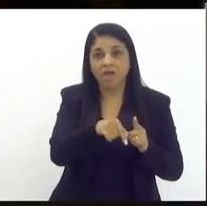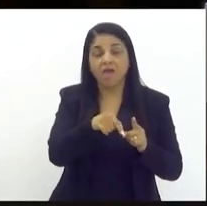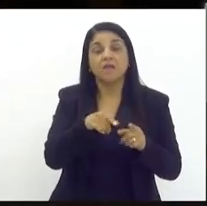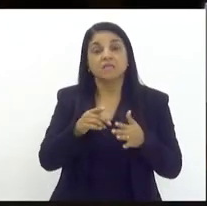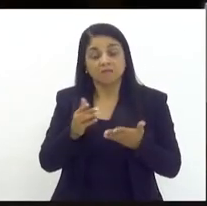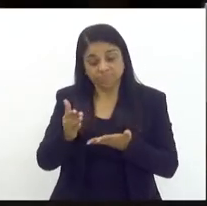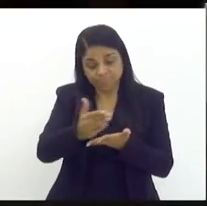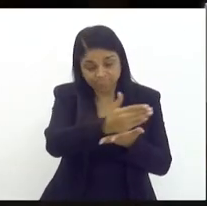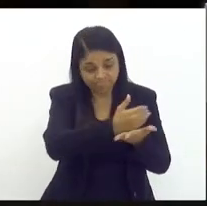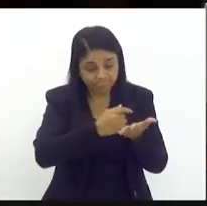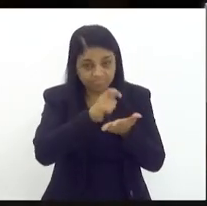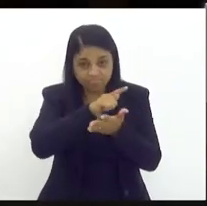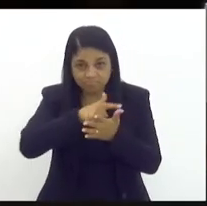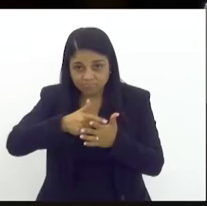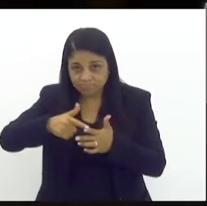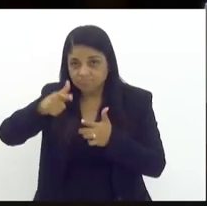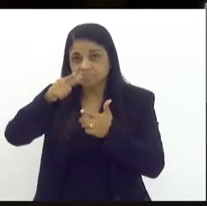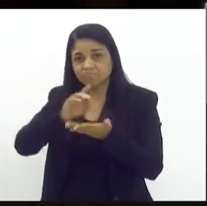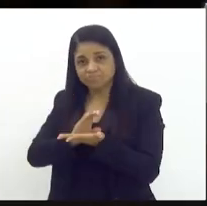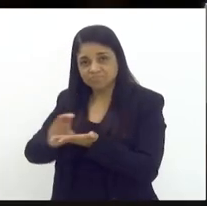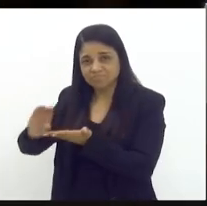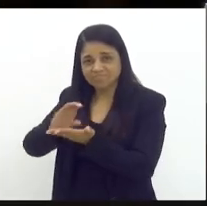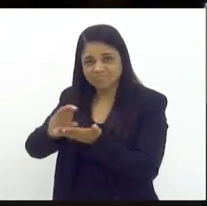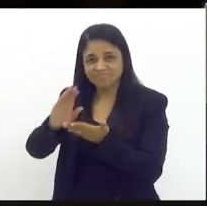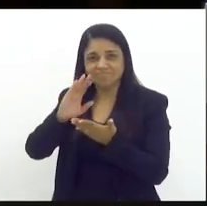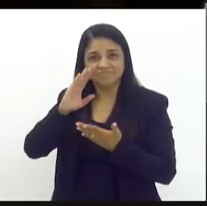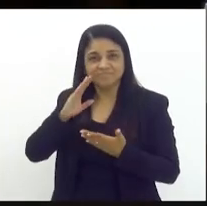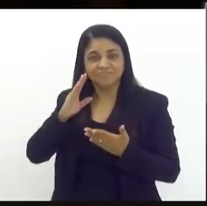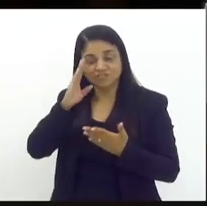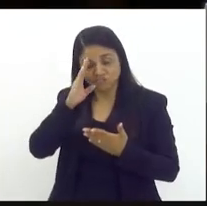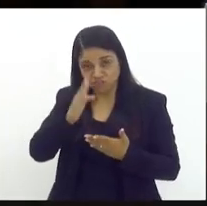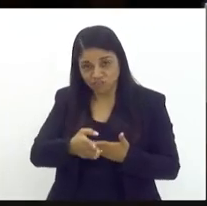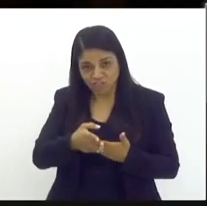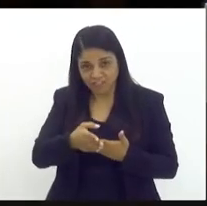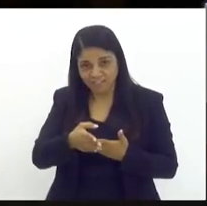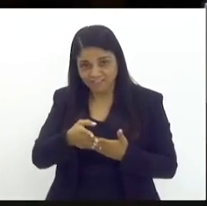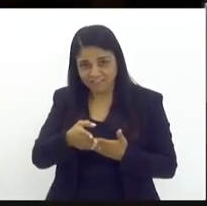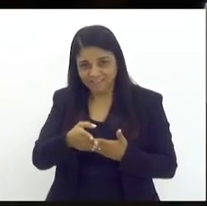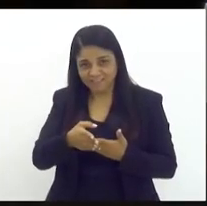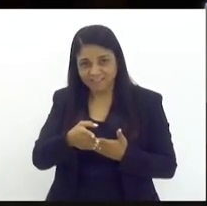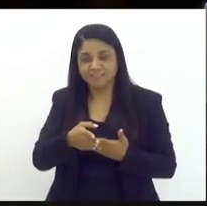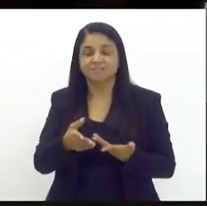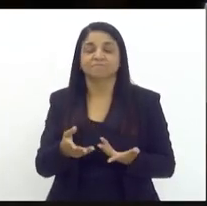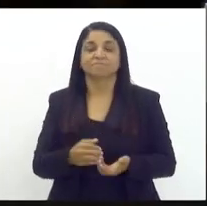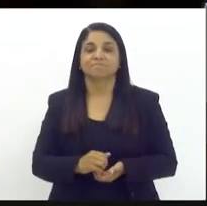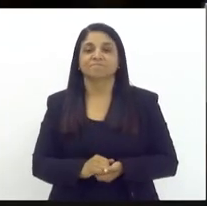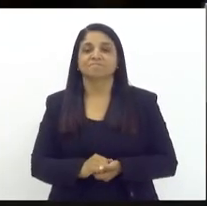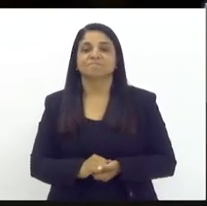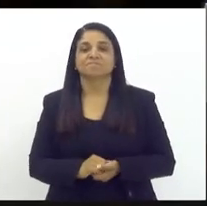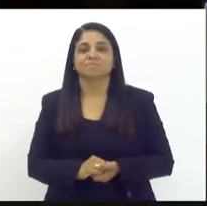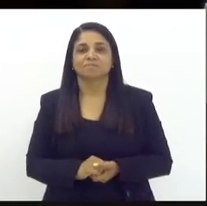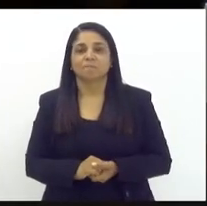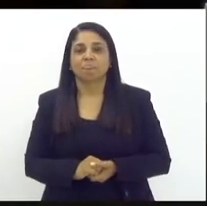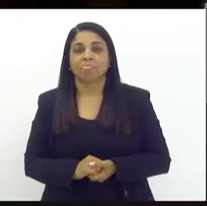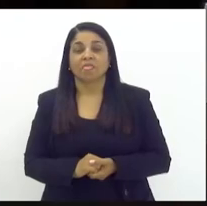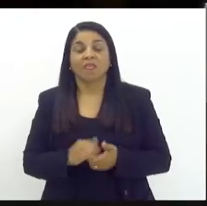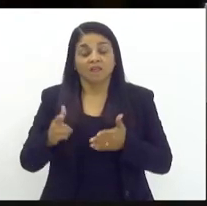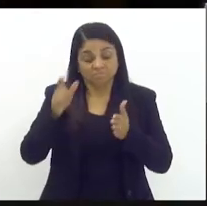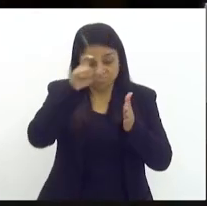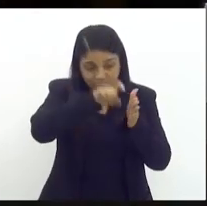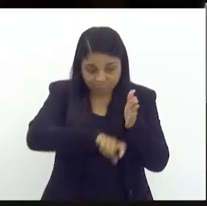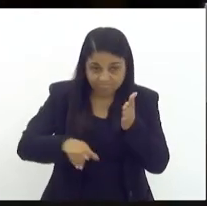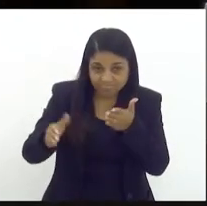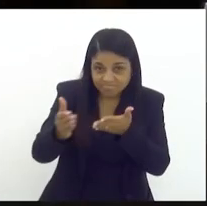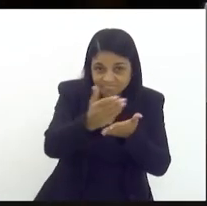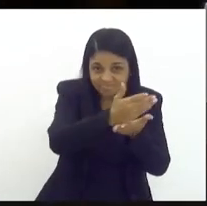a Vera é na tributação direta é aí que vem a coisa para pegar o bicho mesmo porque a tributação direta é